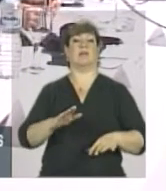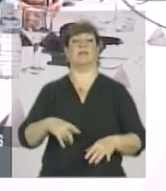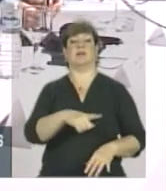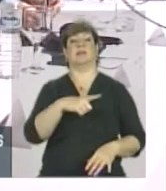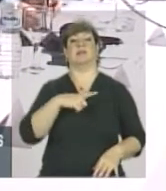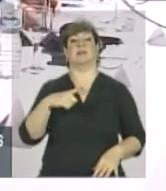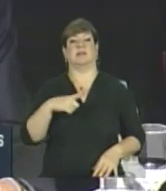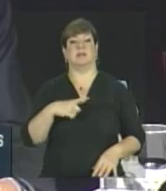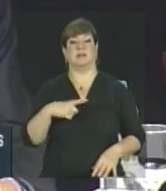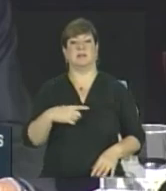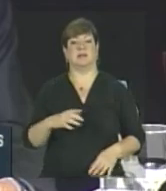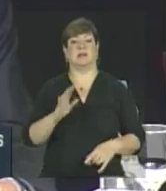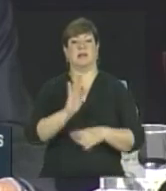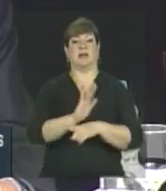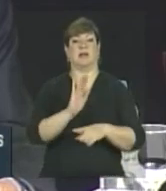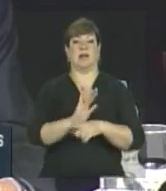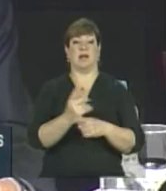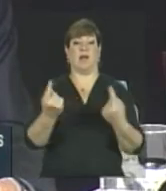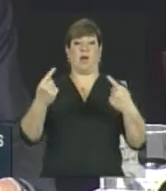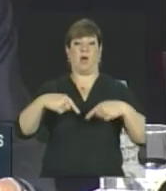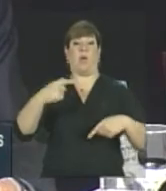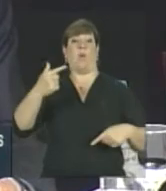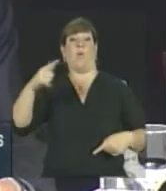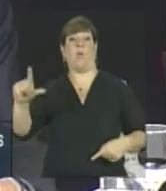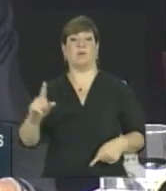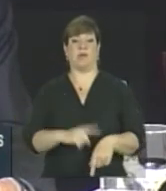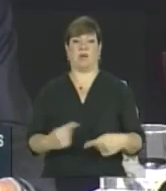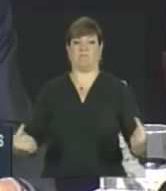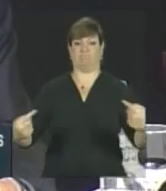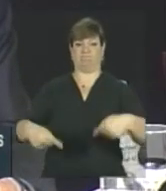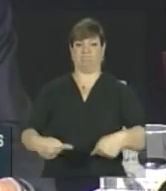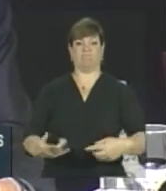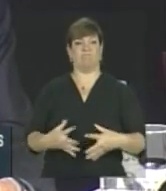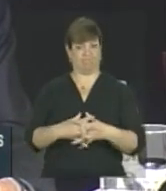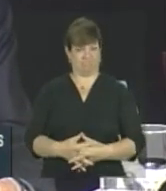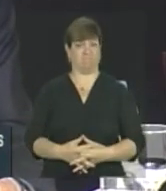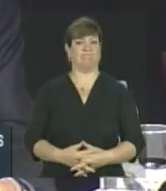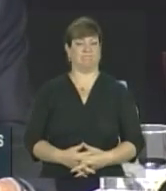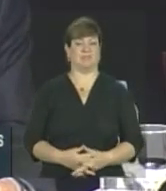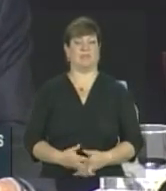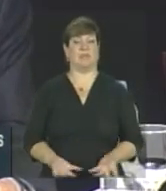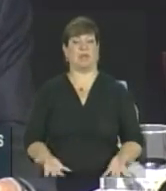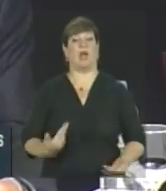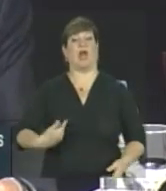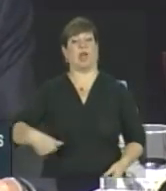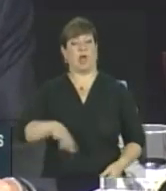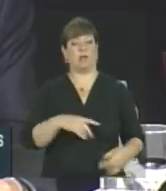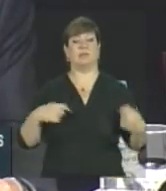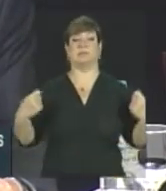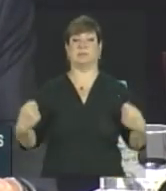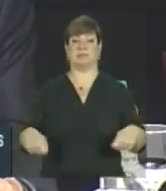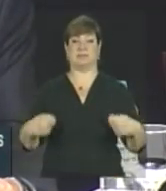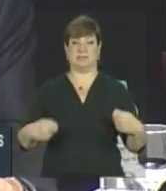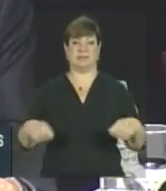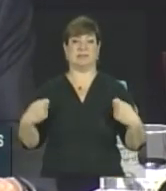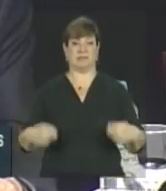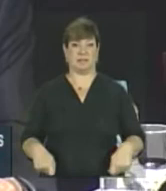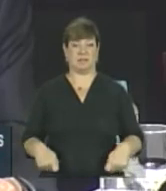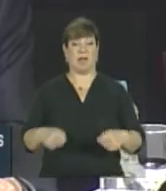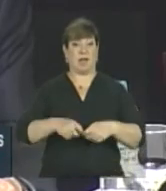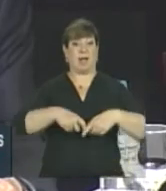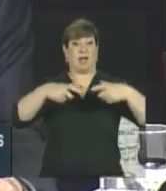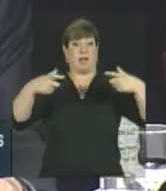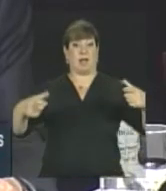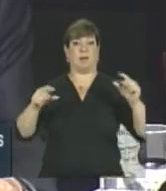assistência ao competidor na hora da competição. Então, nós precisamos